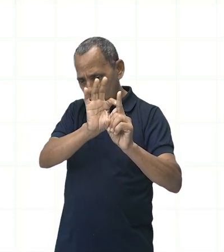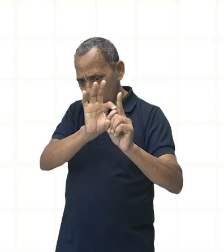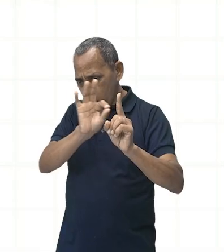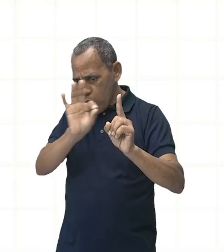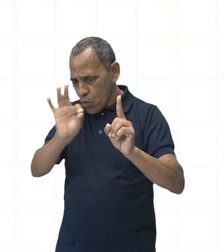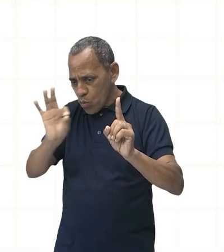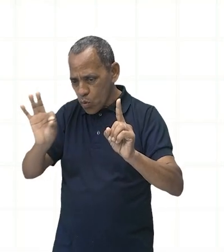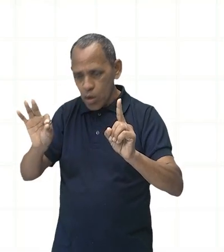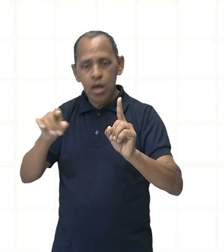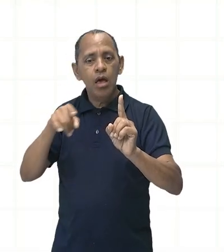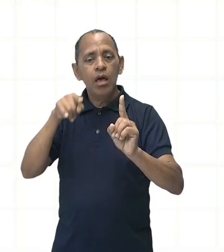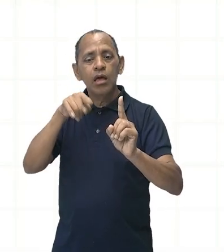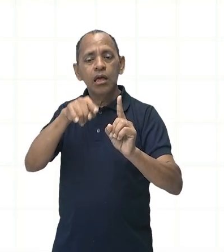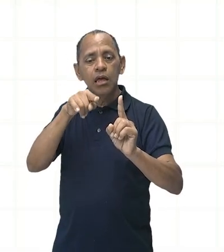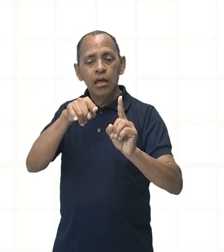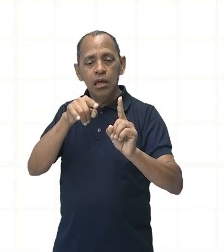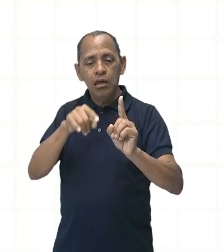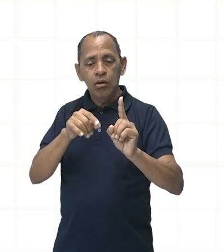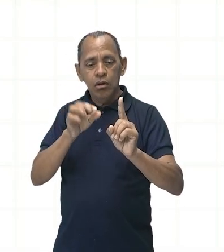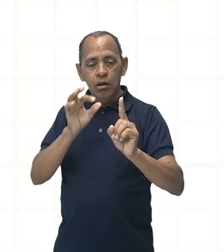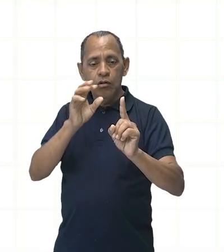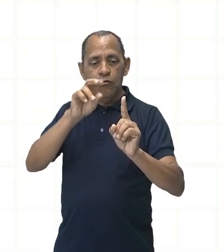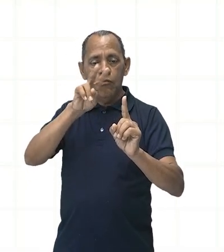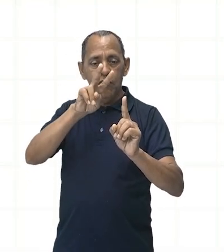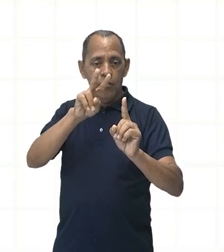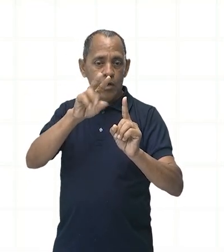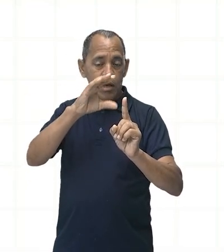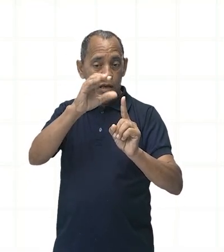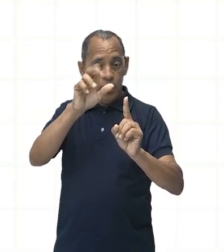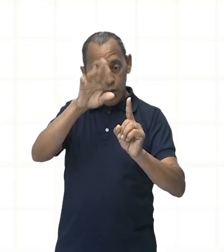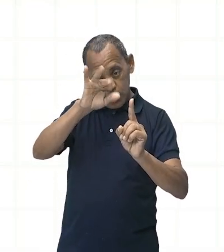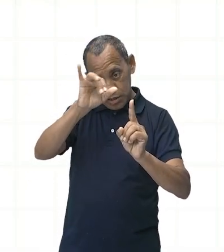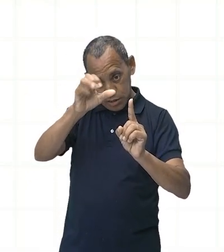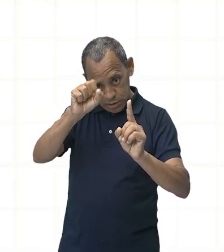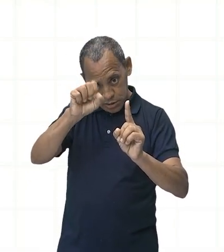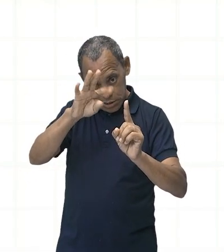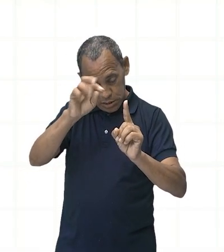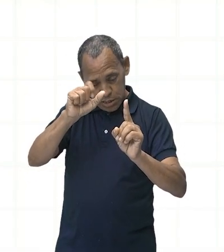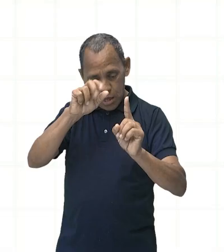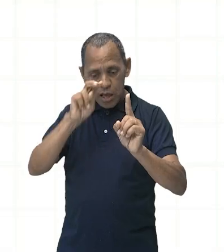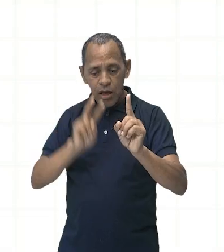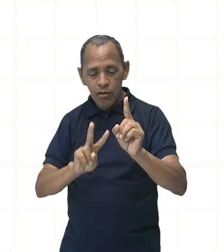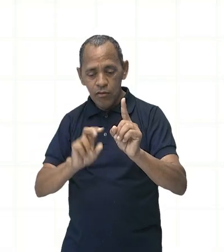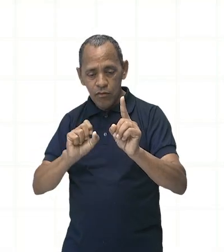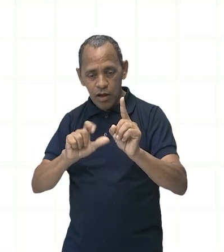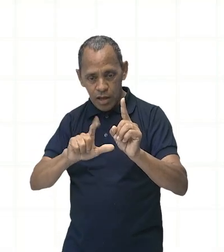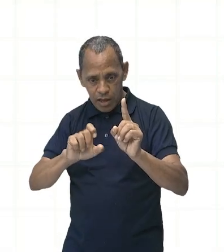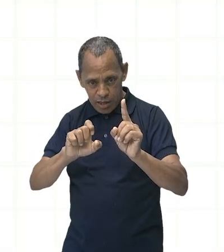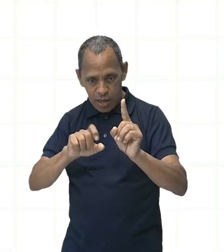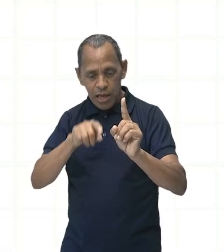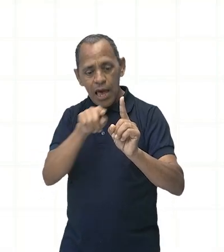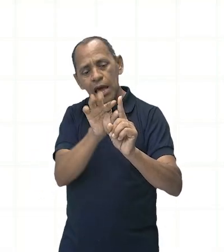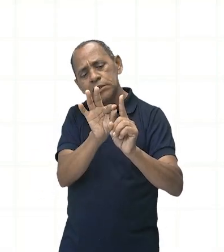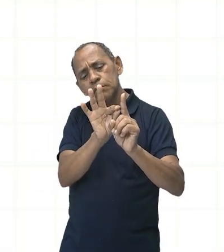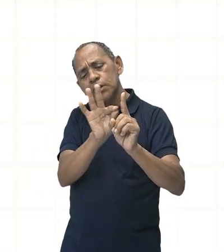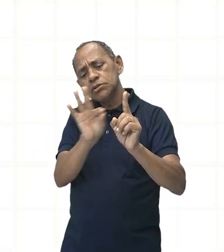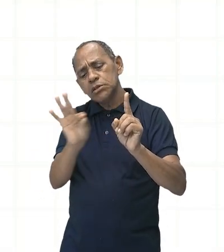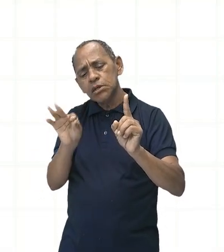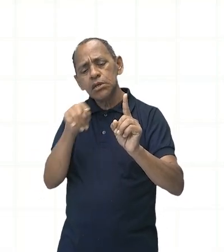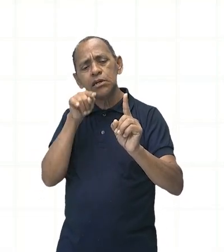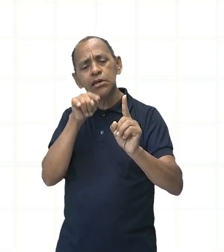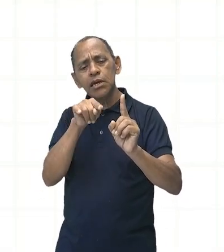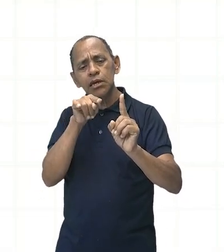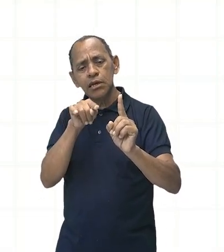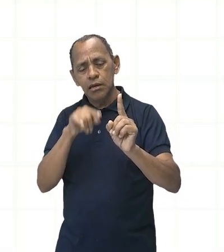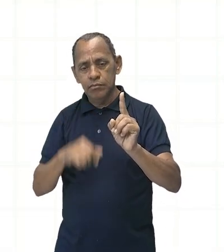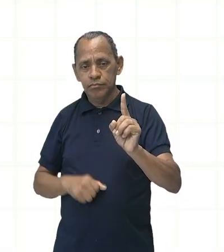porção mediana da onda, entre a crista e o vale. Nós utilizamos esse ponto, esse eixo de referência e a